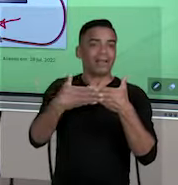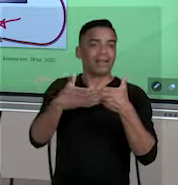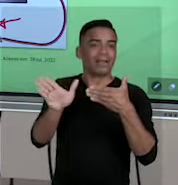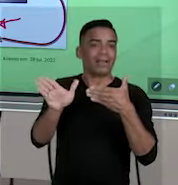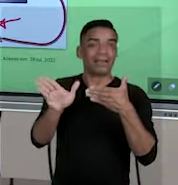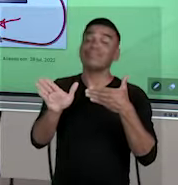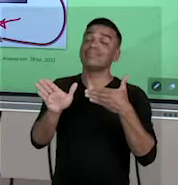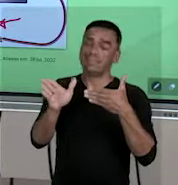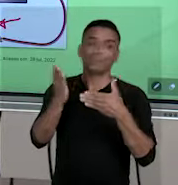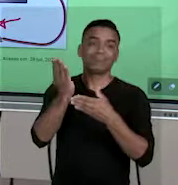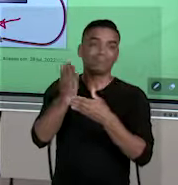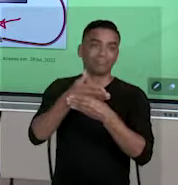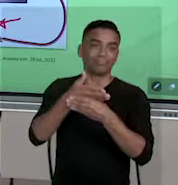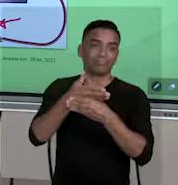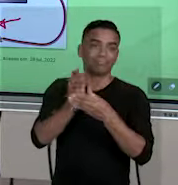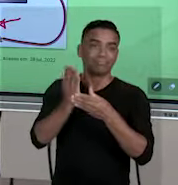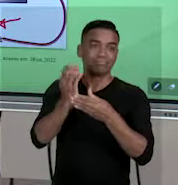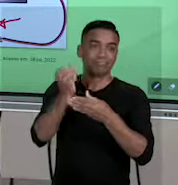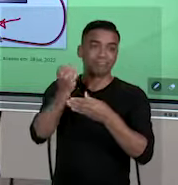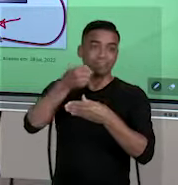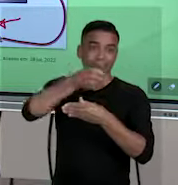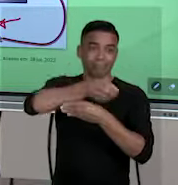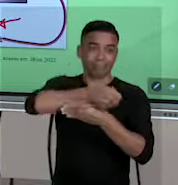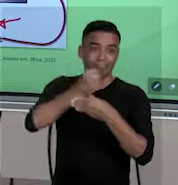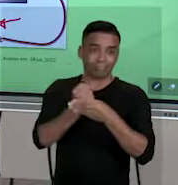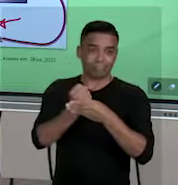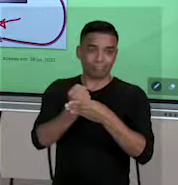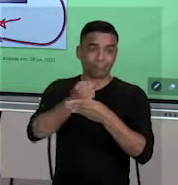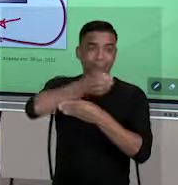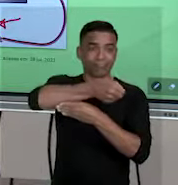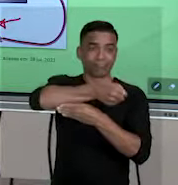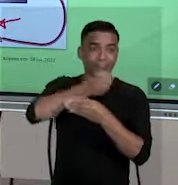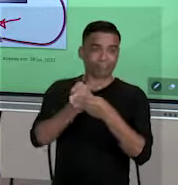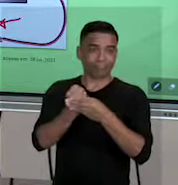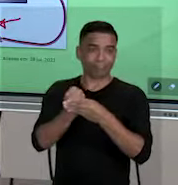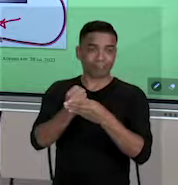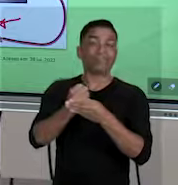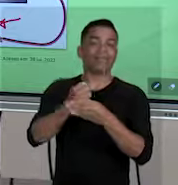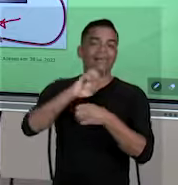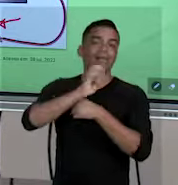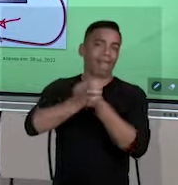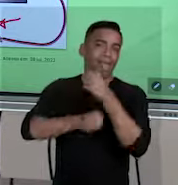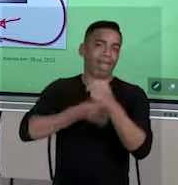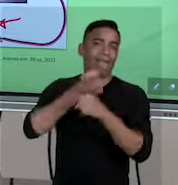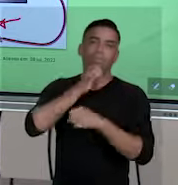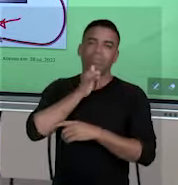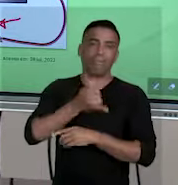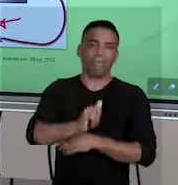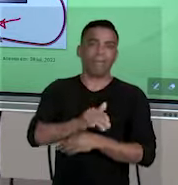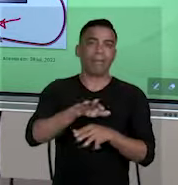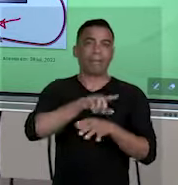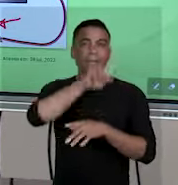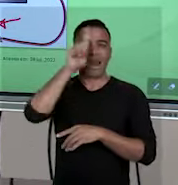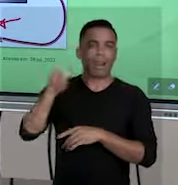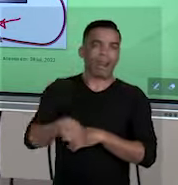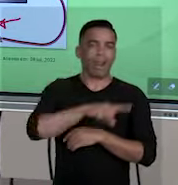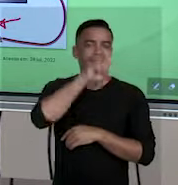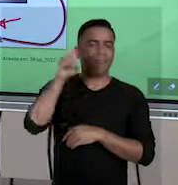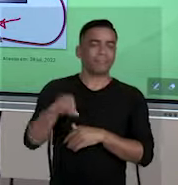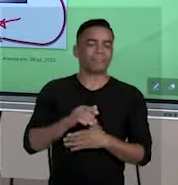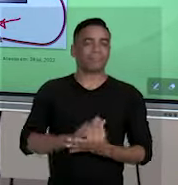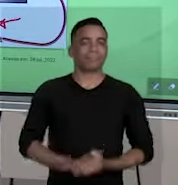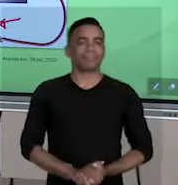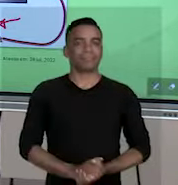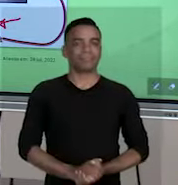fechando esse caminho percorrido pelos elétrons, ok? Deixa eu apagar aqui para a gente dar